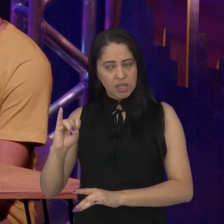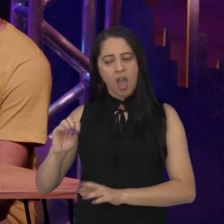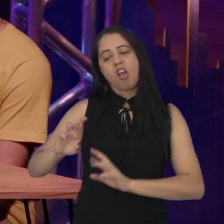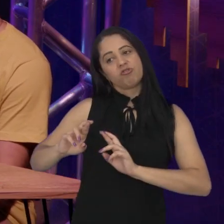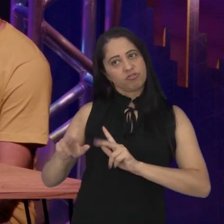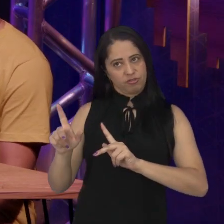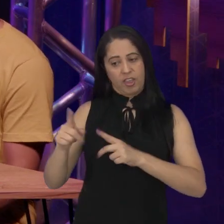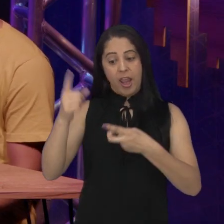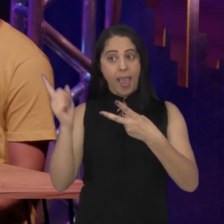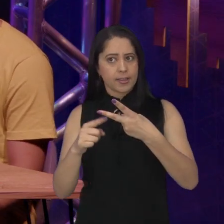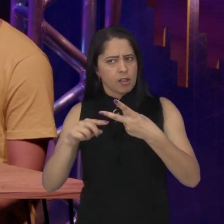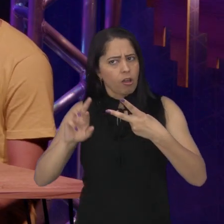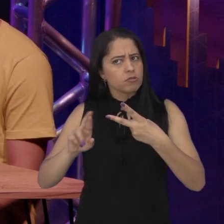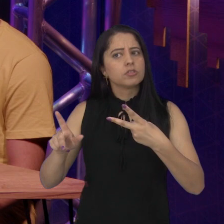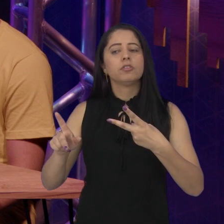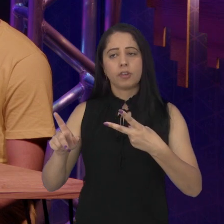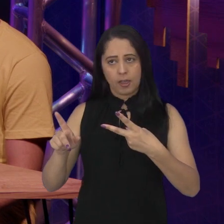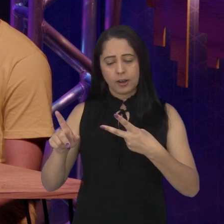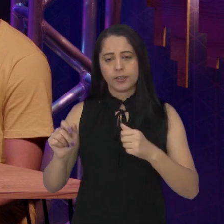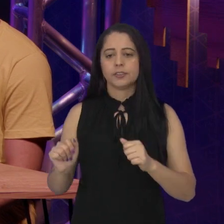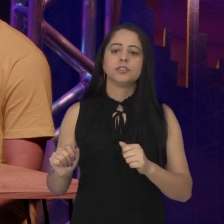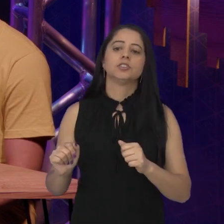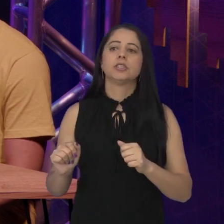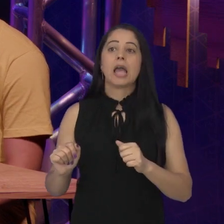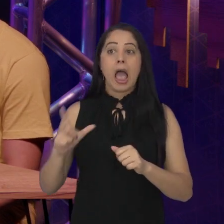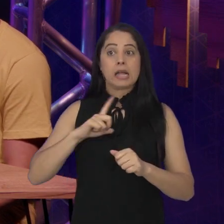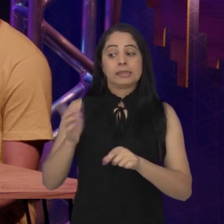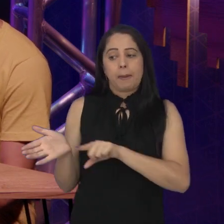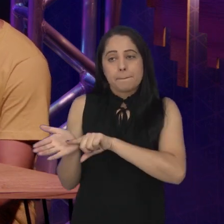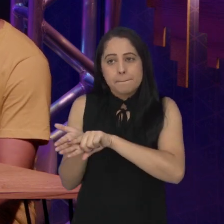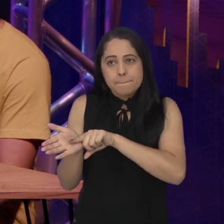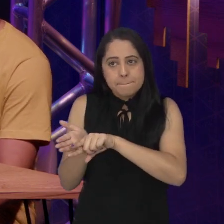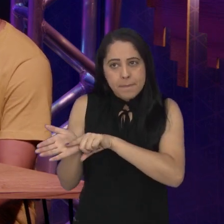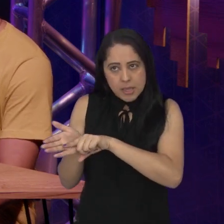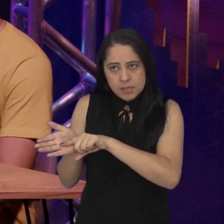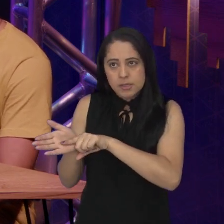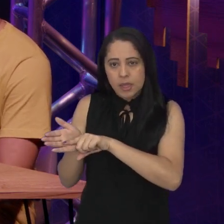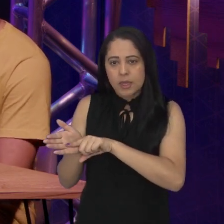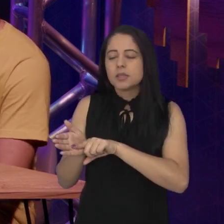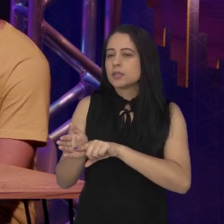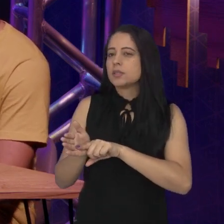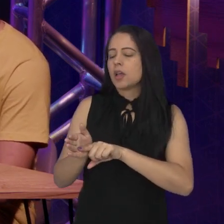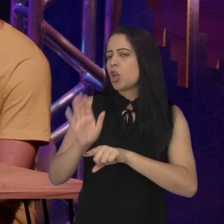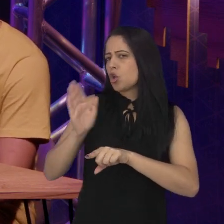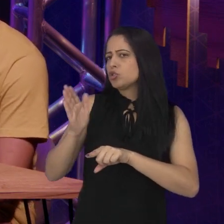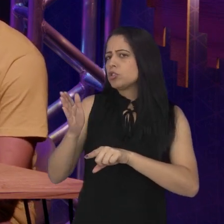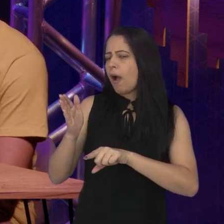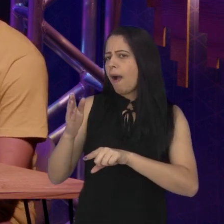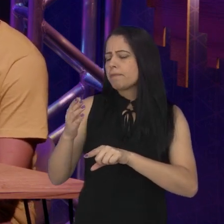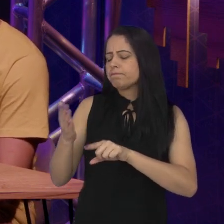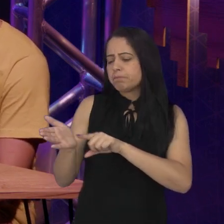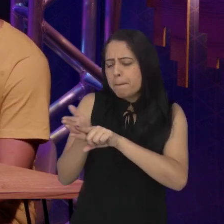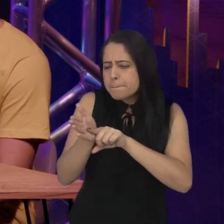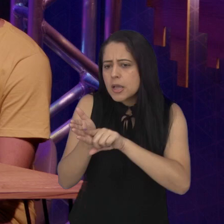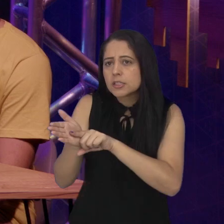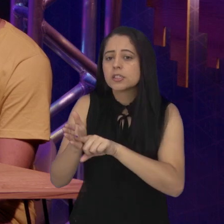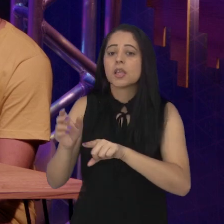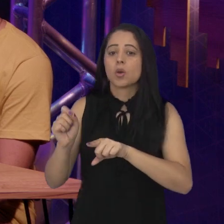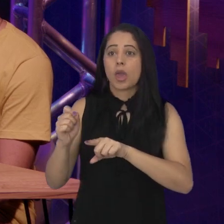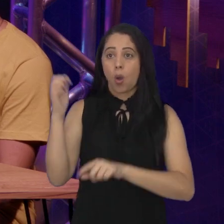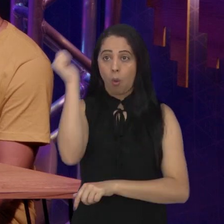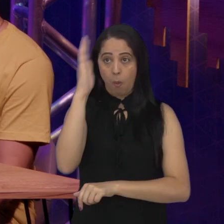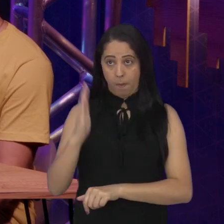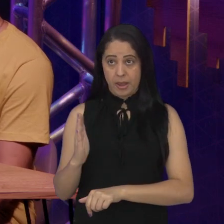sendo diferente. Né? E tem uma pesquisa que a gente levantou na produção,